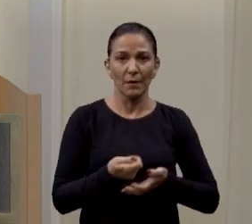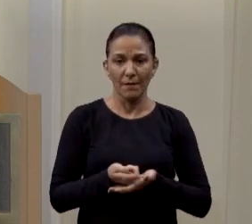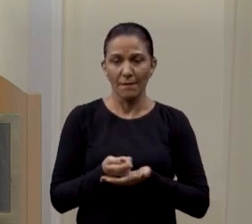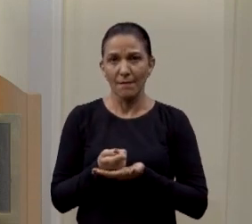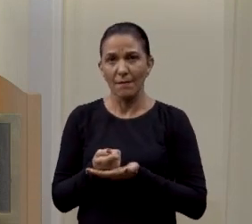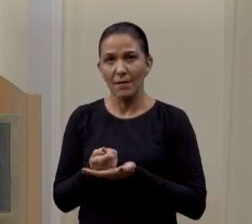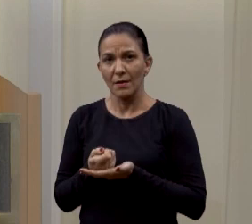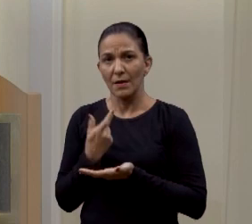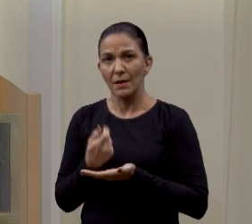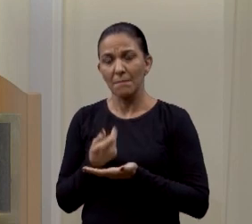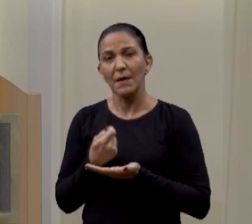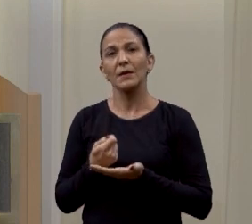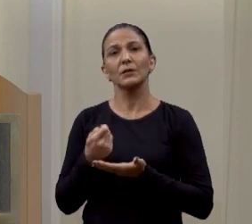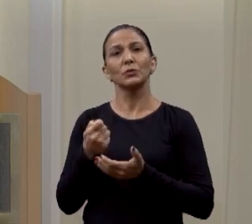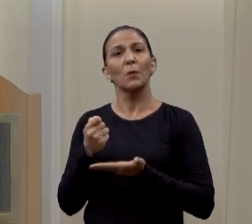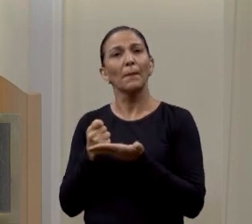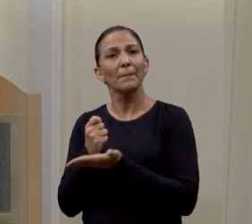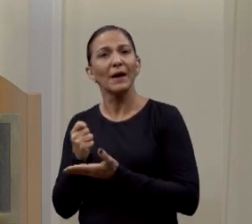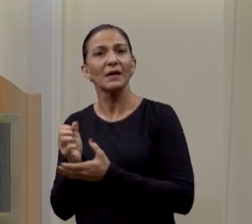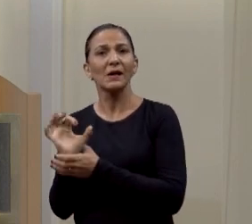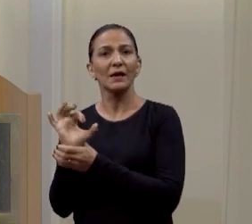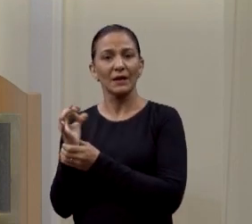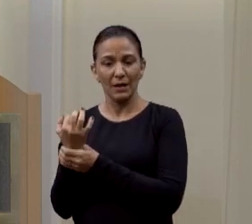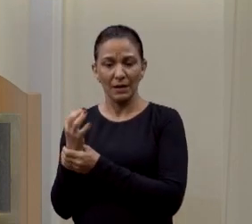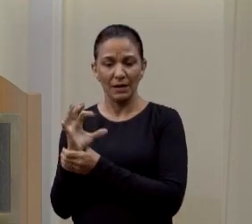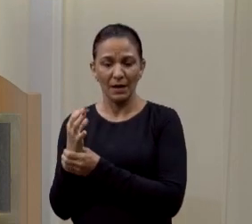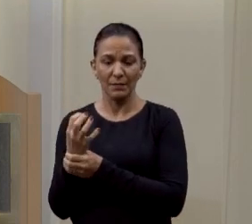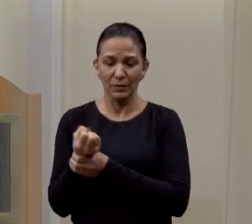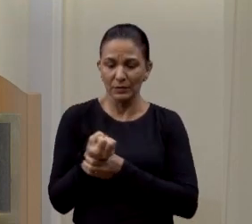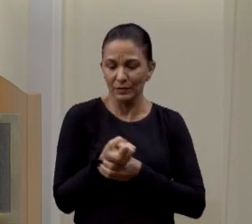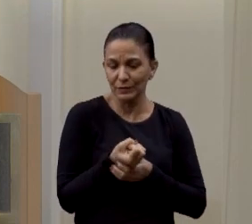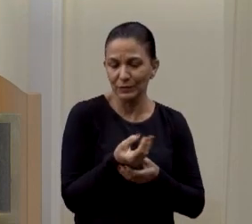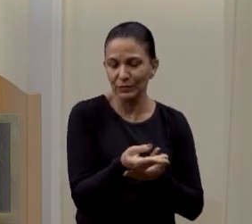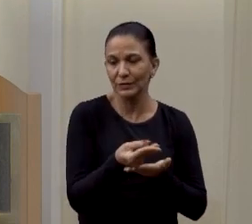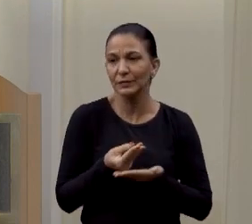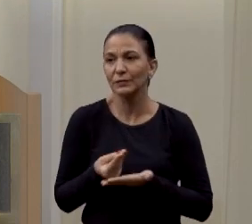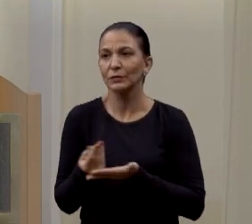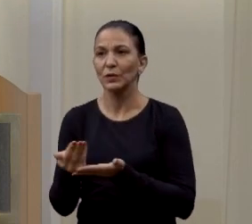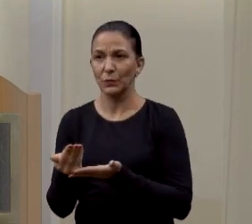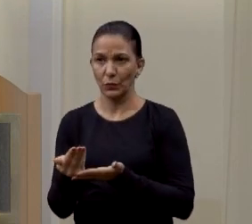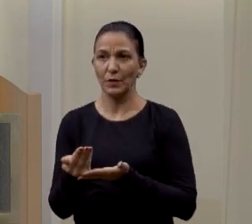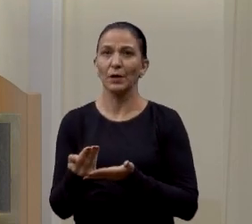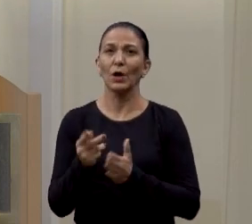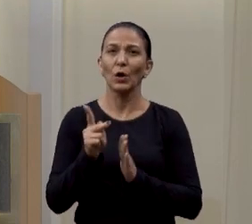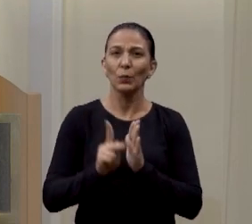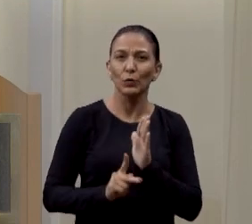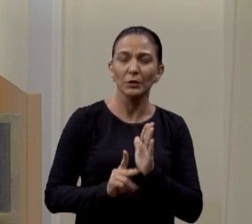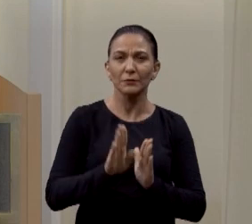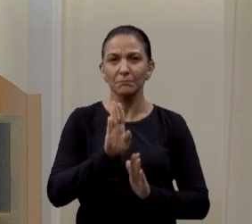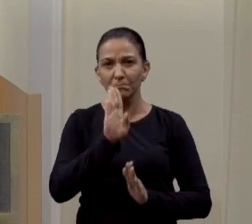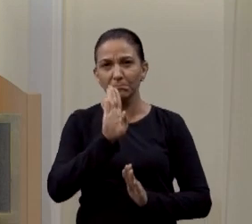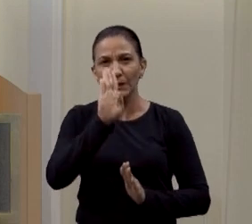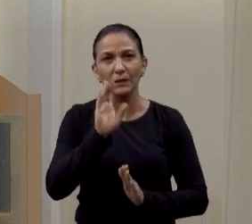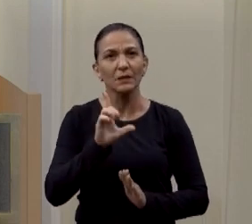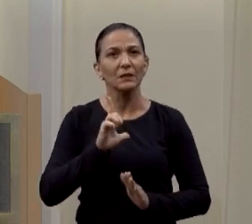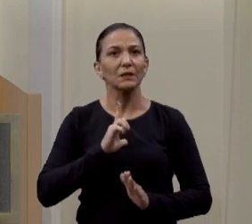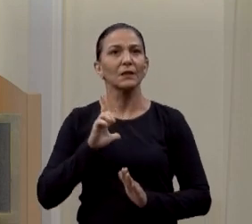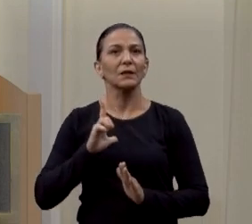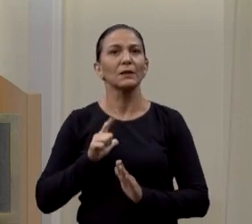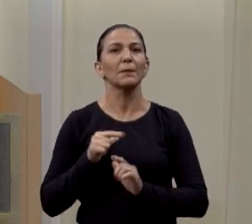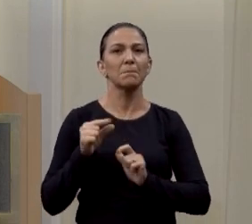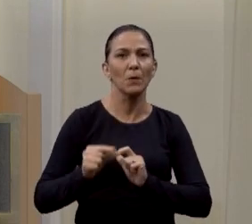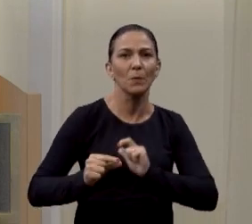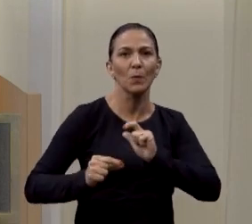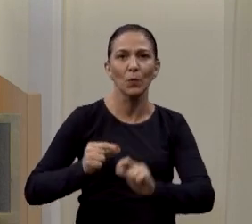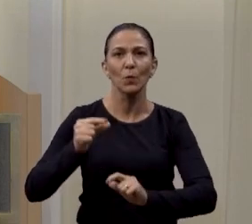da cannabis, que é uma grande realidade já em Araraquara, de maneira bem de projeto piloto, mas aí de um passo por